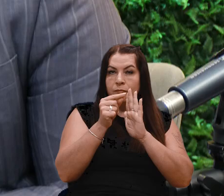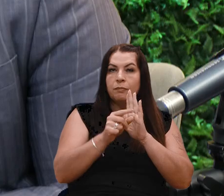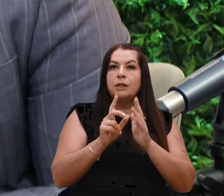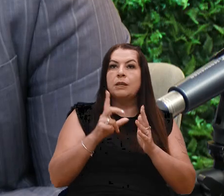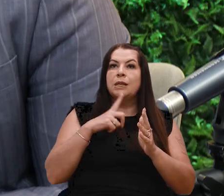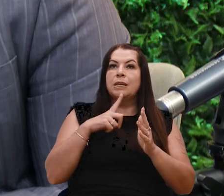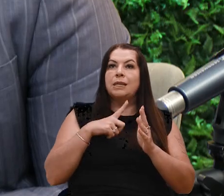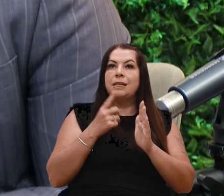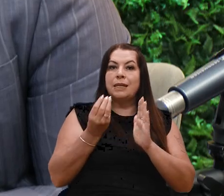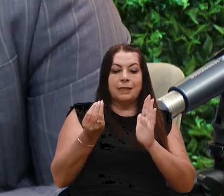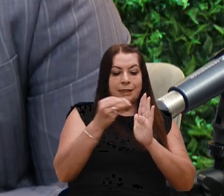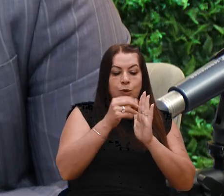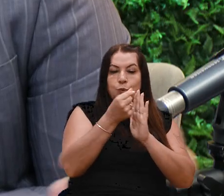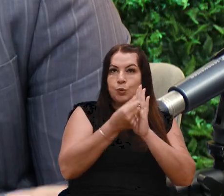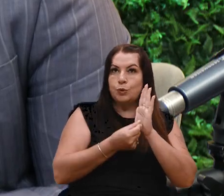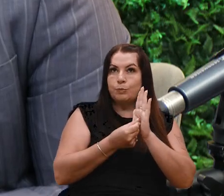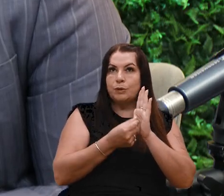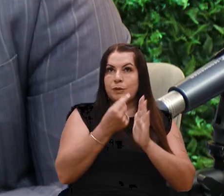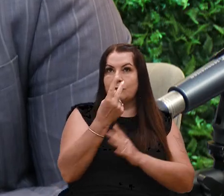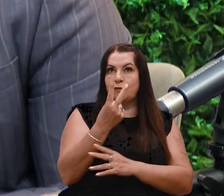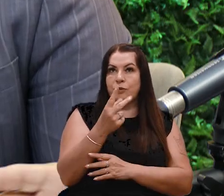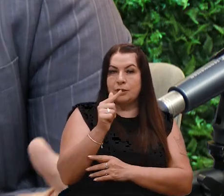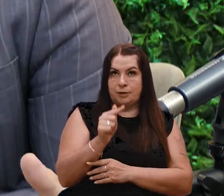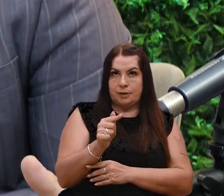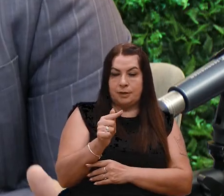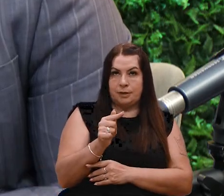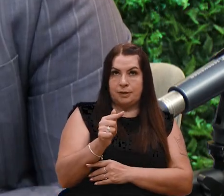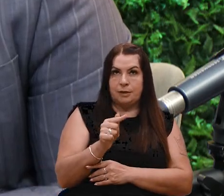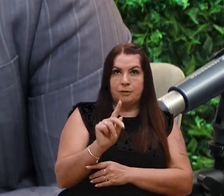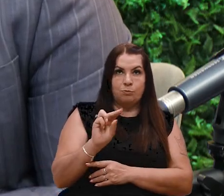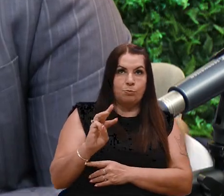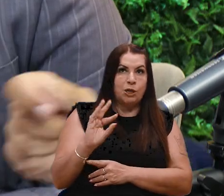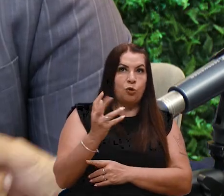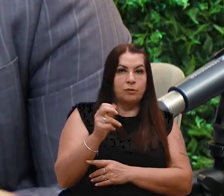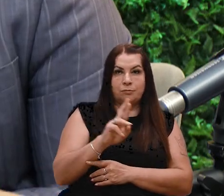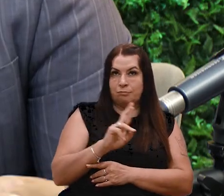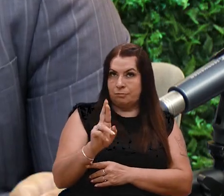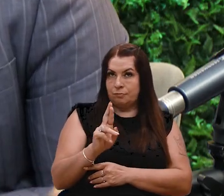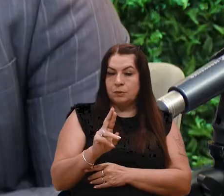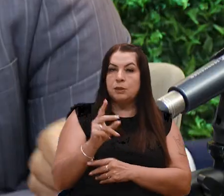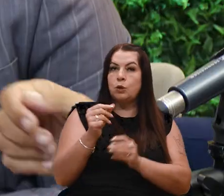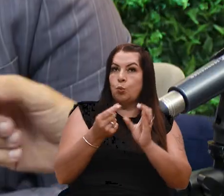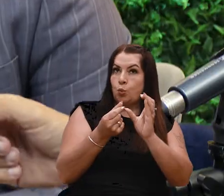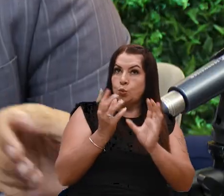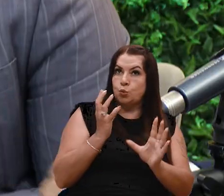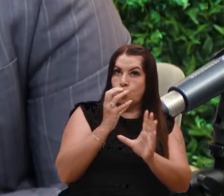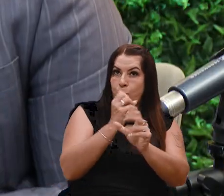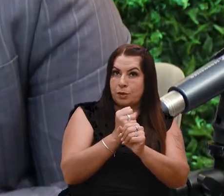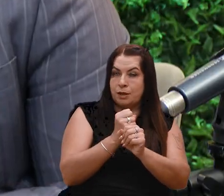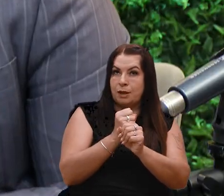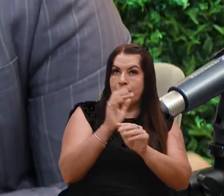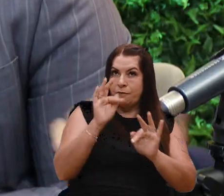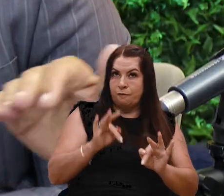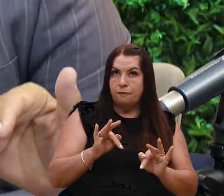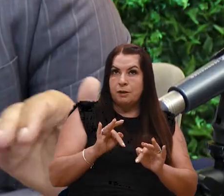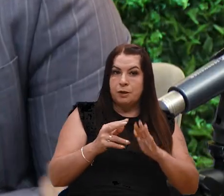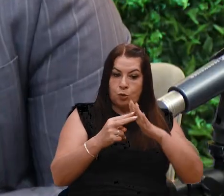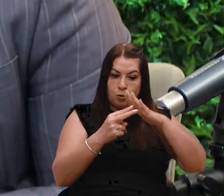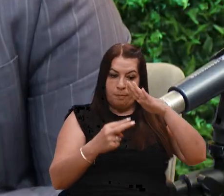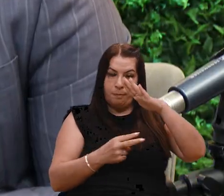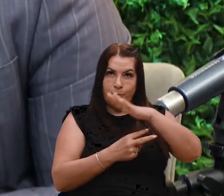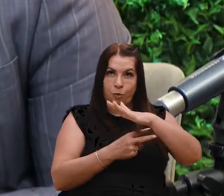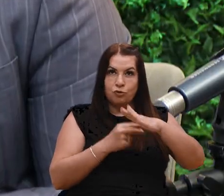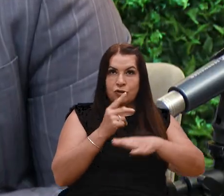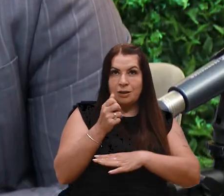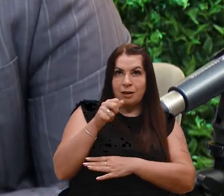está no orçamento apenas 27 milhões de reais. O custo total para terminar a obra com a ponte sobre o Rio das Antas,